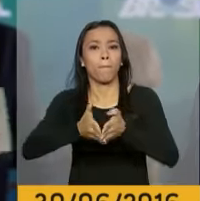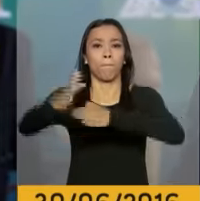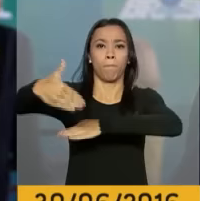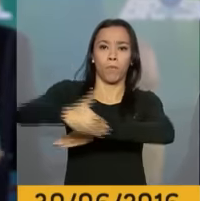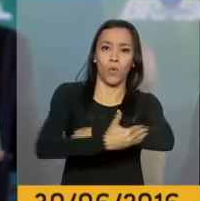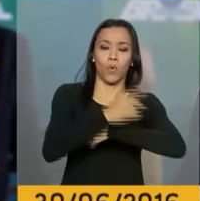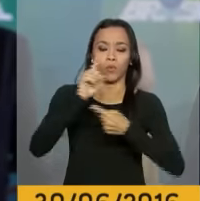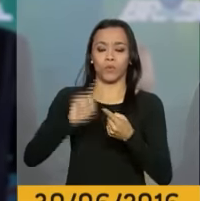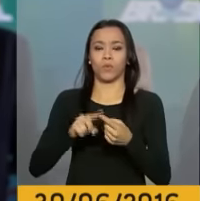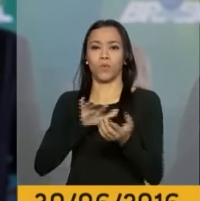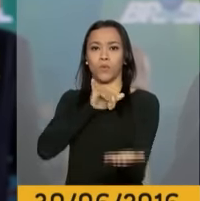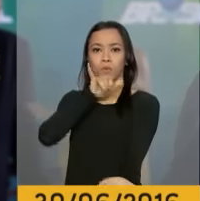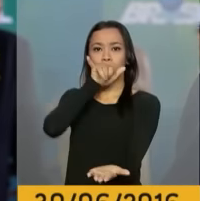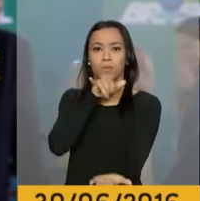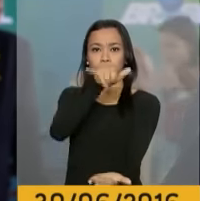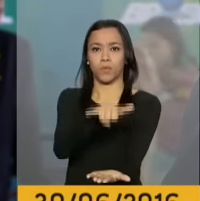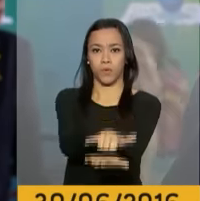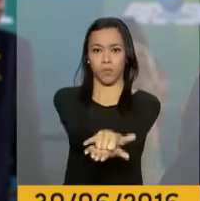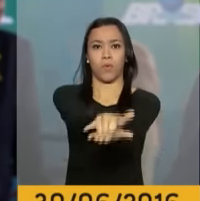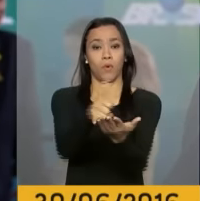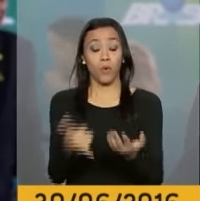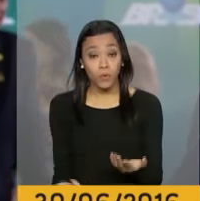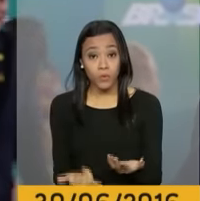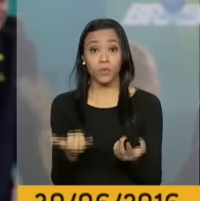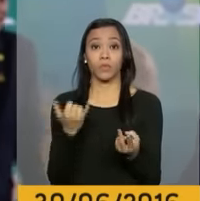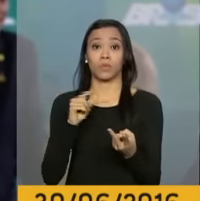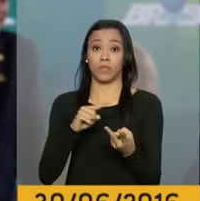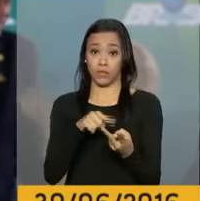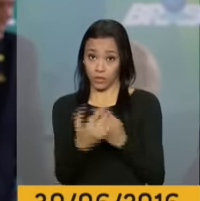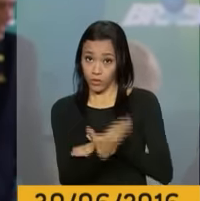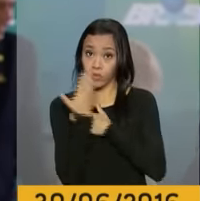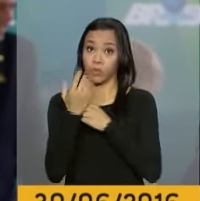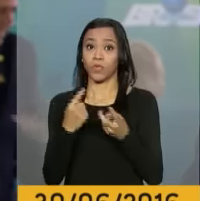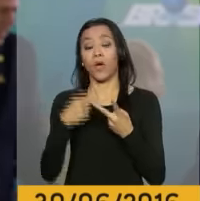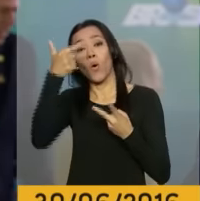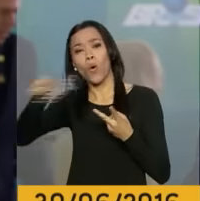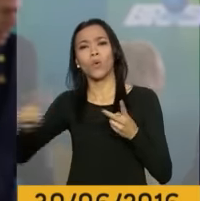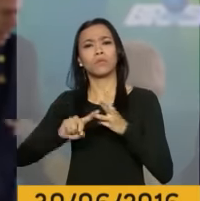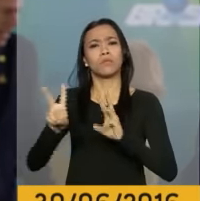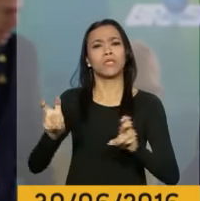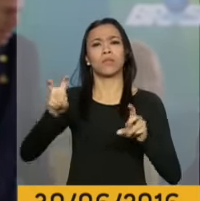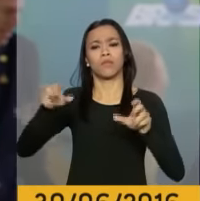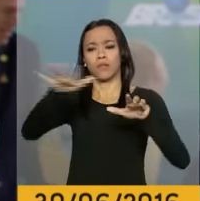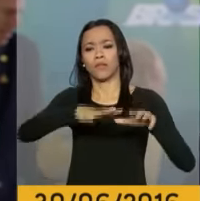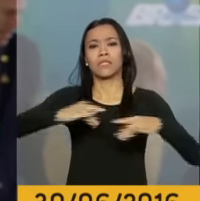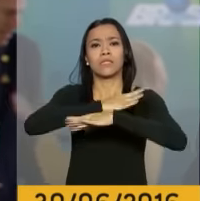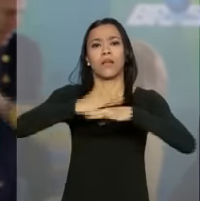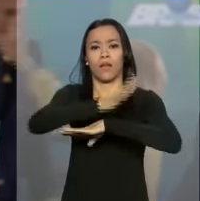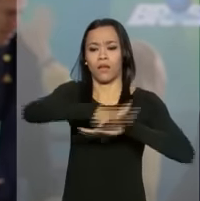aeroporto, essas logísticas maiores. A outra é em relação à área metropolitana. Ou seja, a